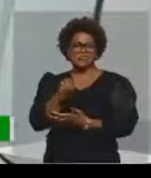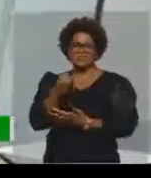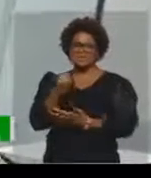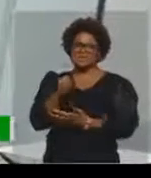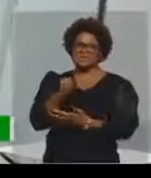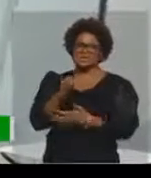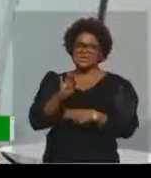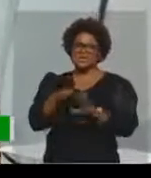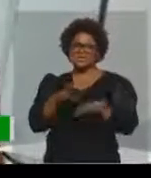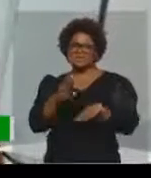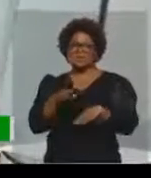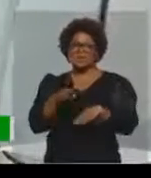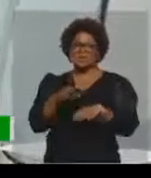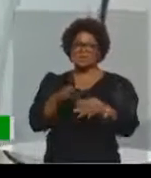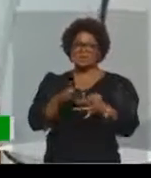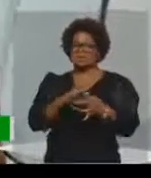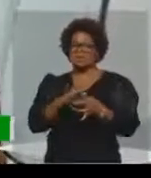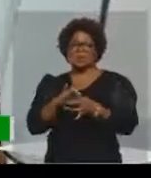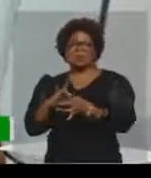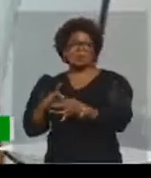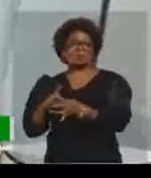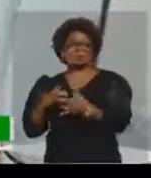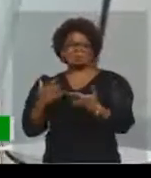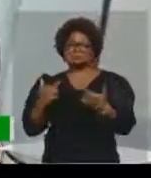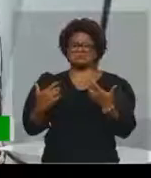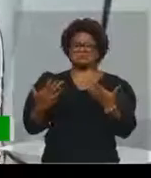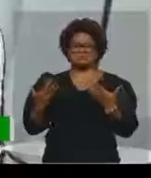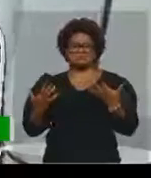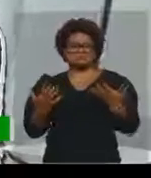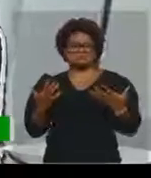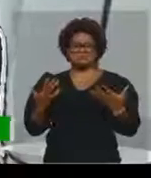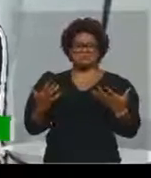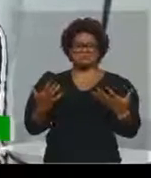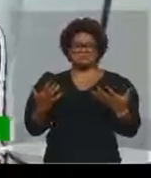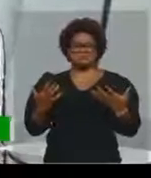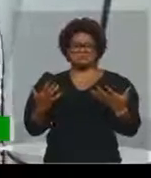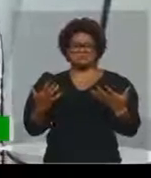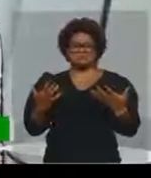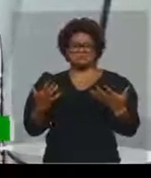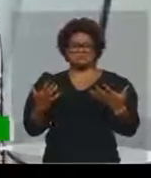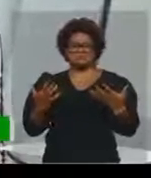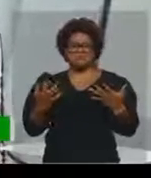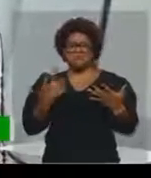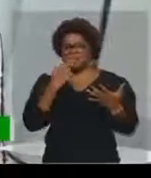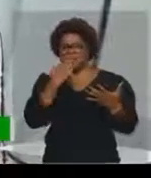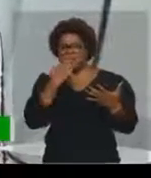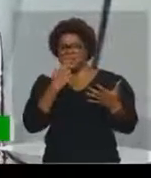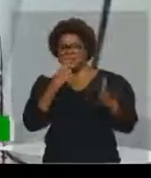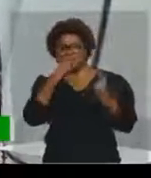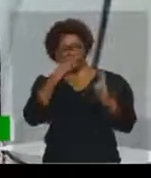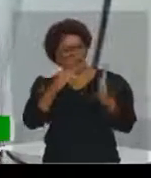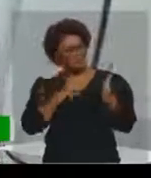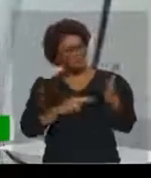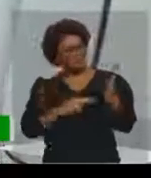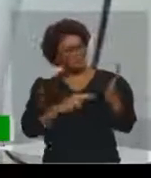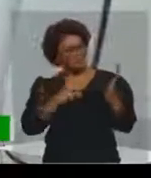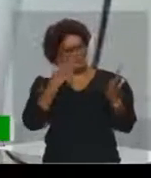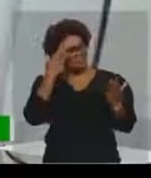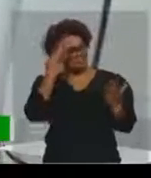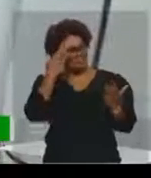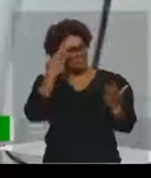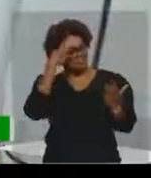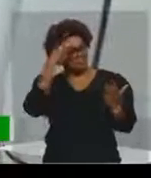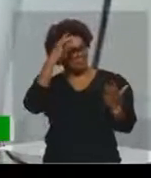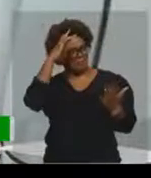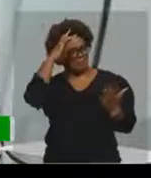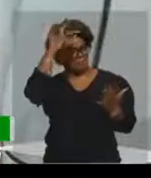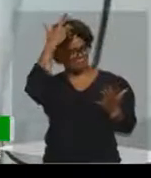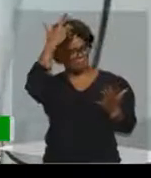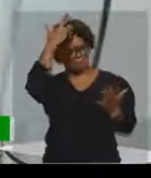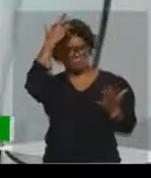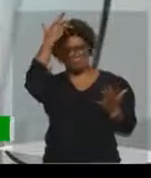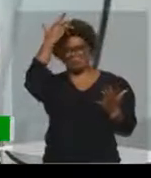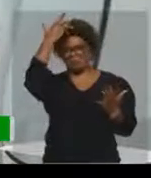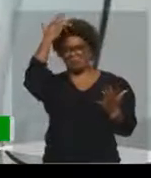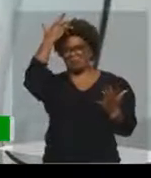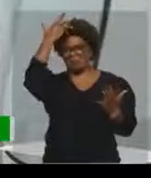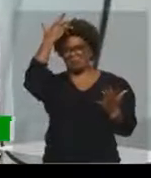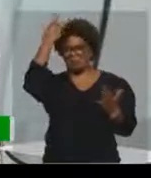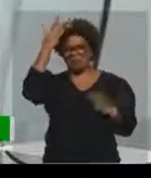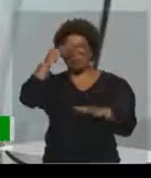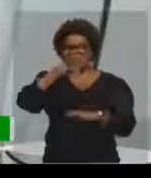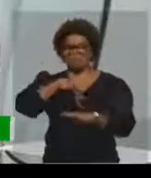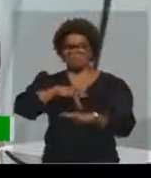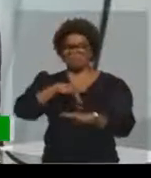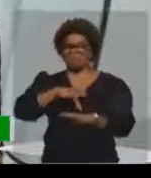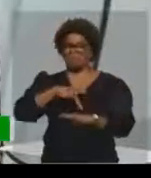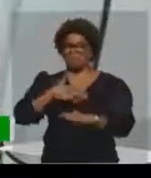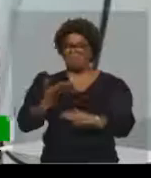fora do acontecimento, às vezes o leitor não entende, né, porque ele perde essa questão do contexto e fala, não